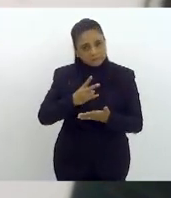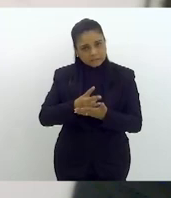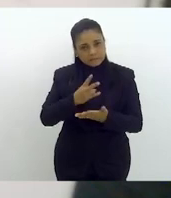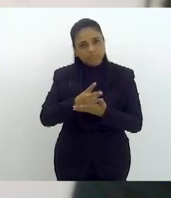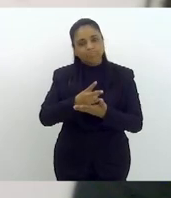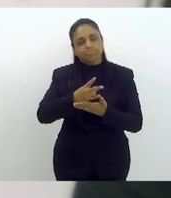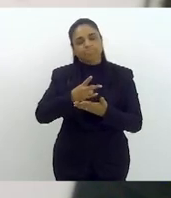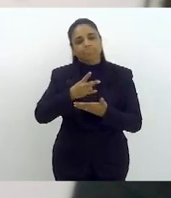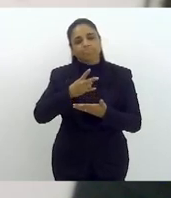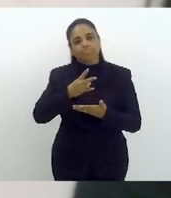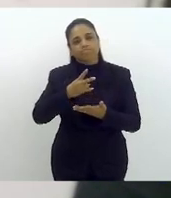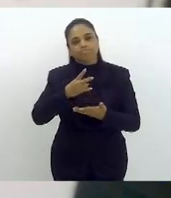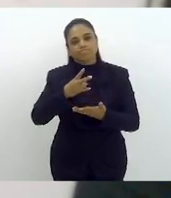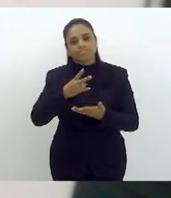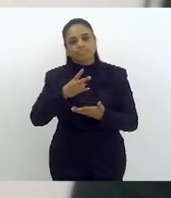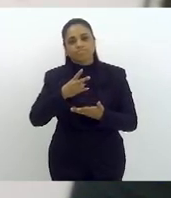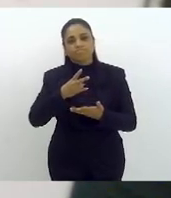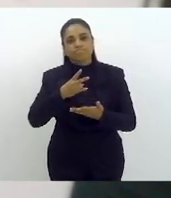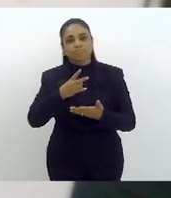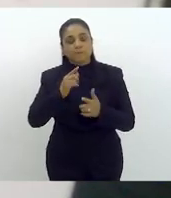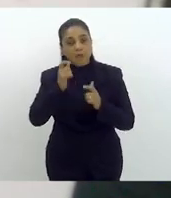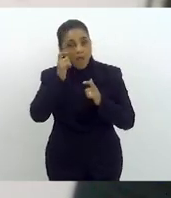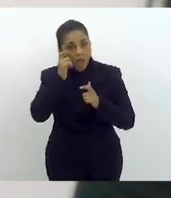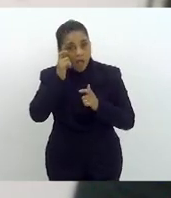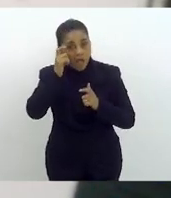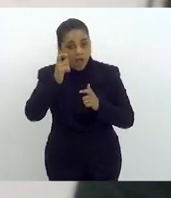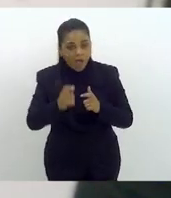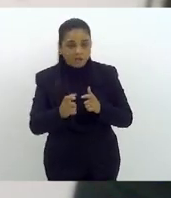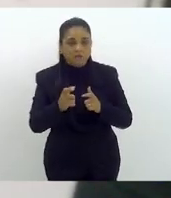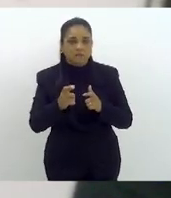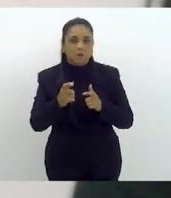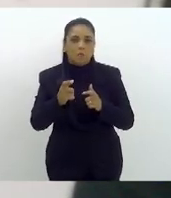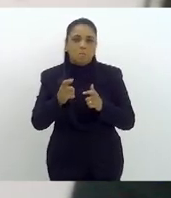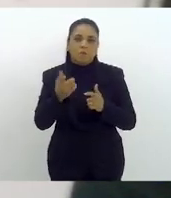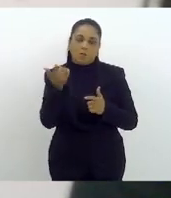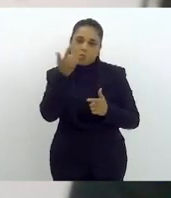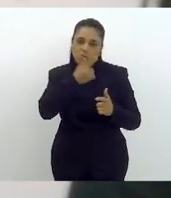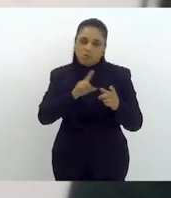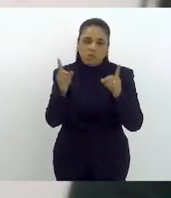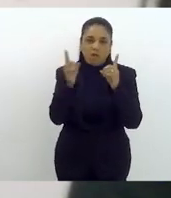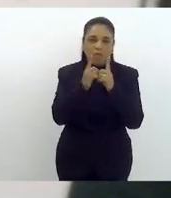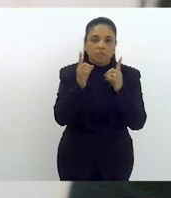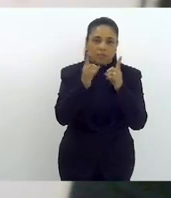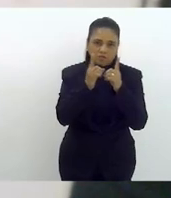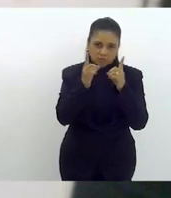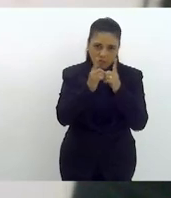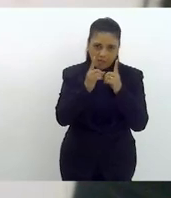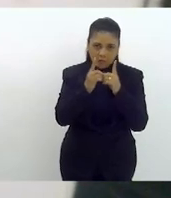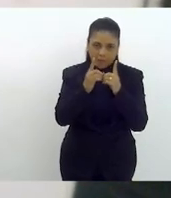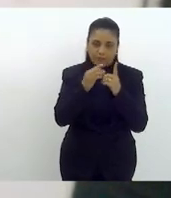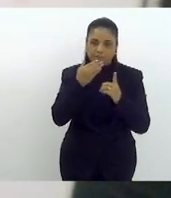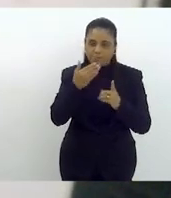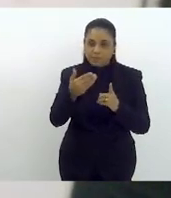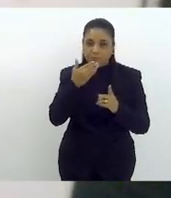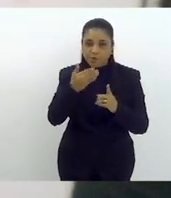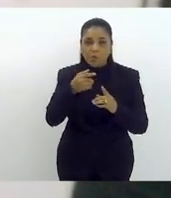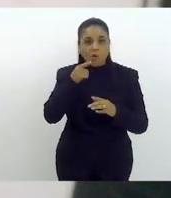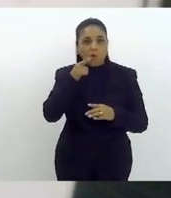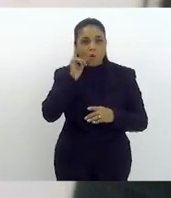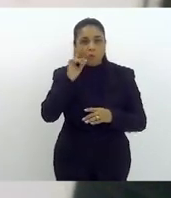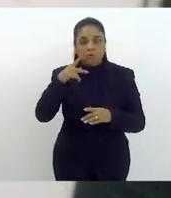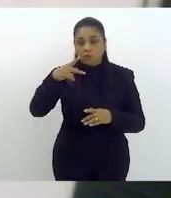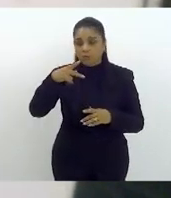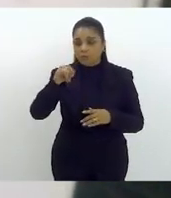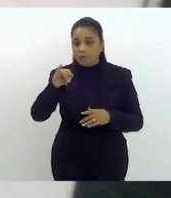constantemente em atenção para dar conta desse atendimento dessa demanda tão grande então ontem eu tava no